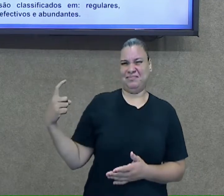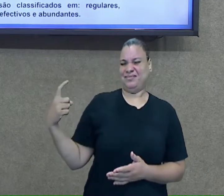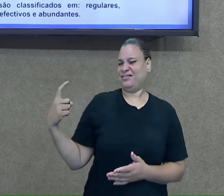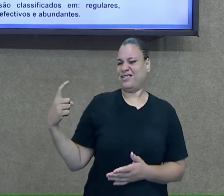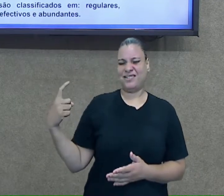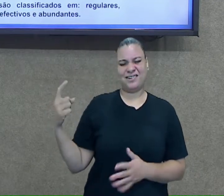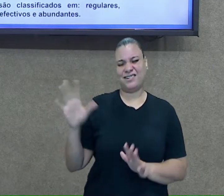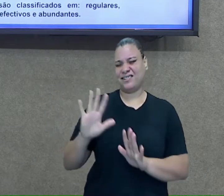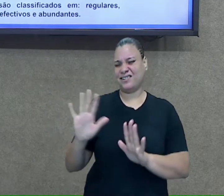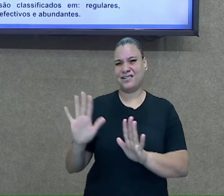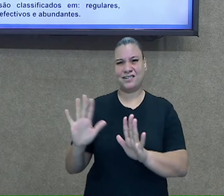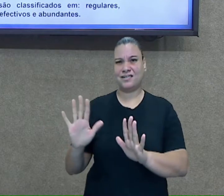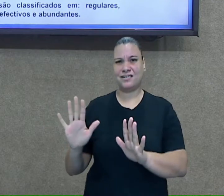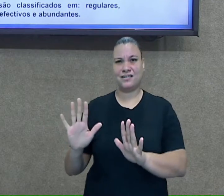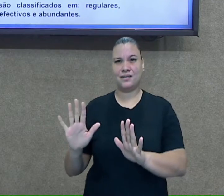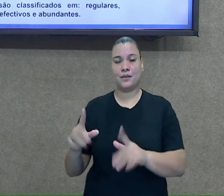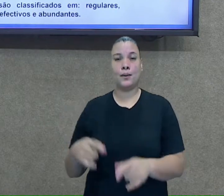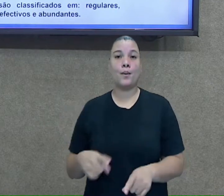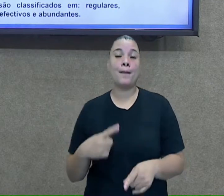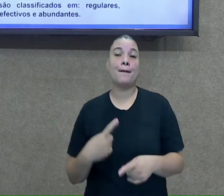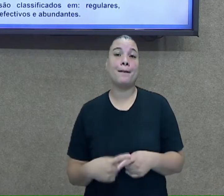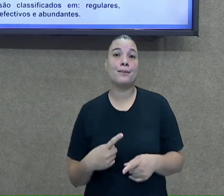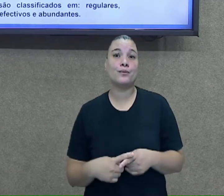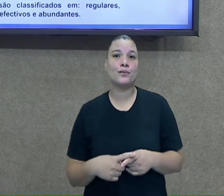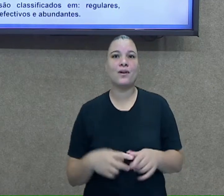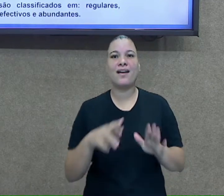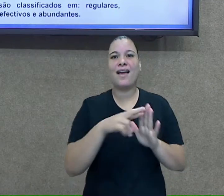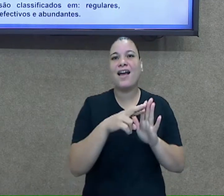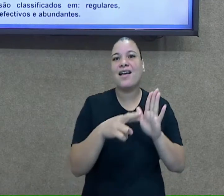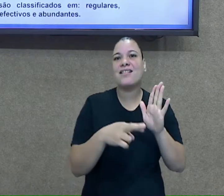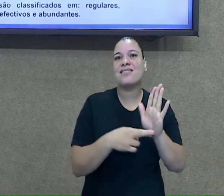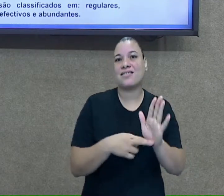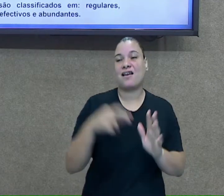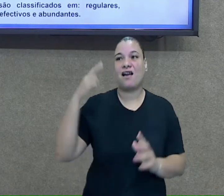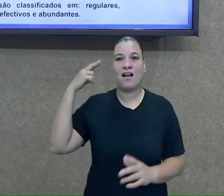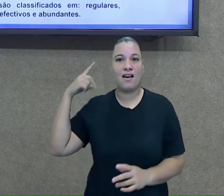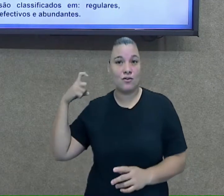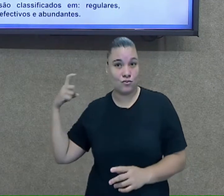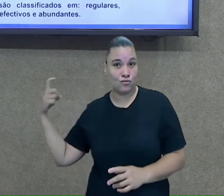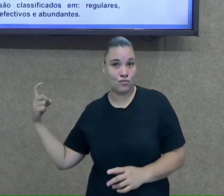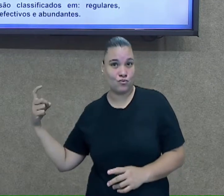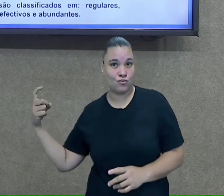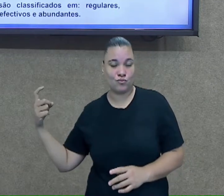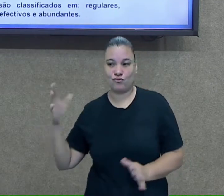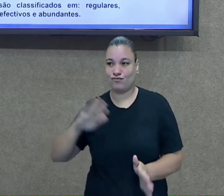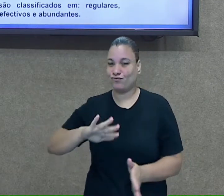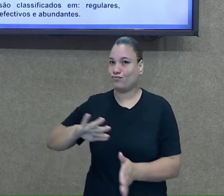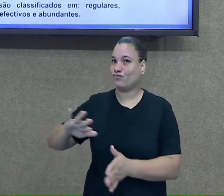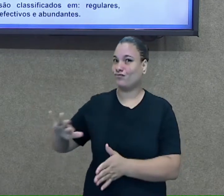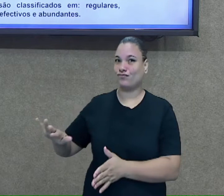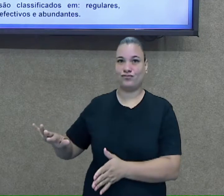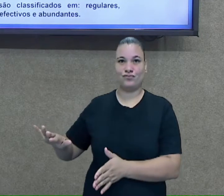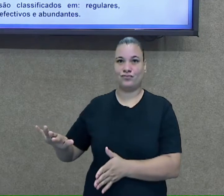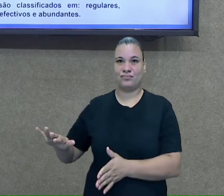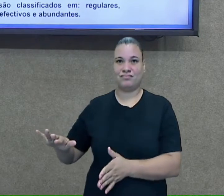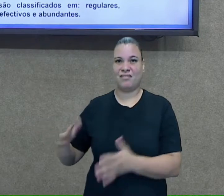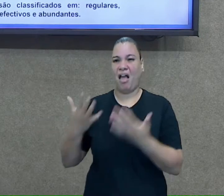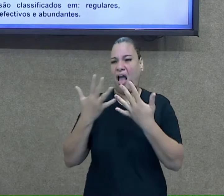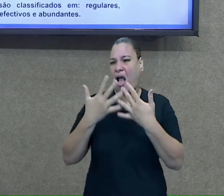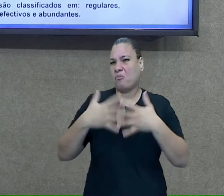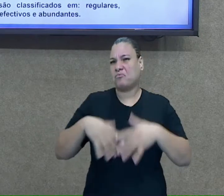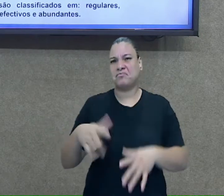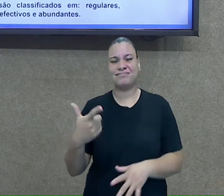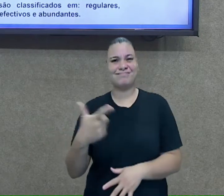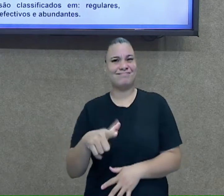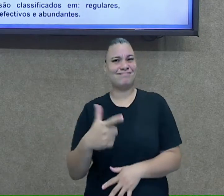da eufonia. Isso, eufonia, quer dizer que são os sons da língua portuguesa. Não fica um som harmonioso.